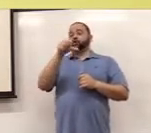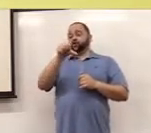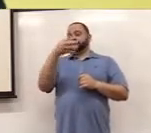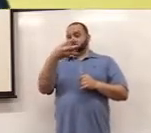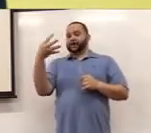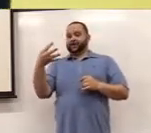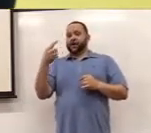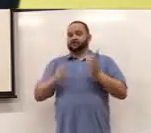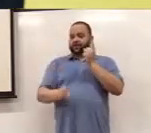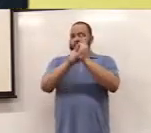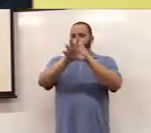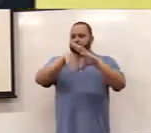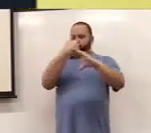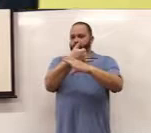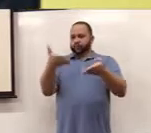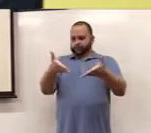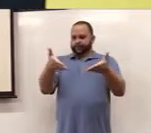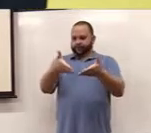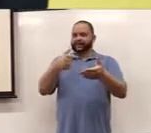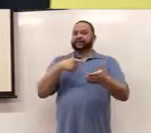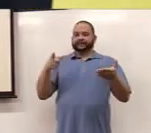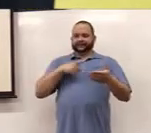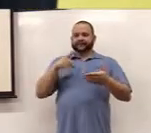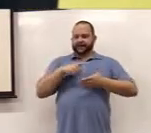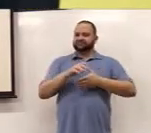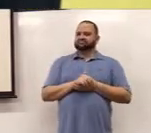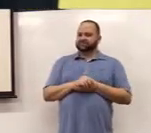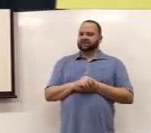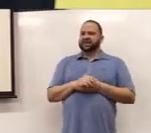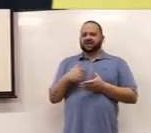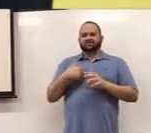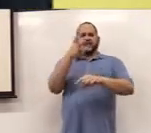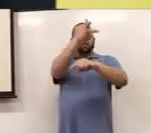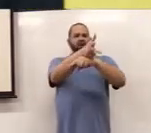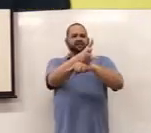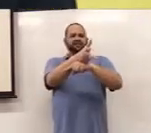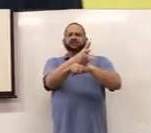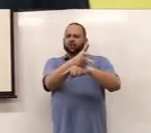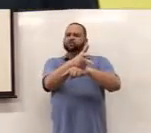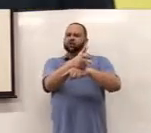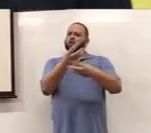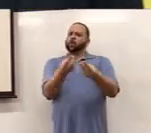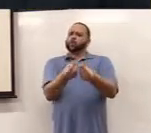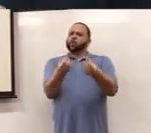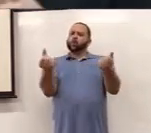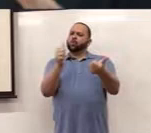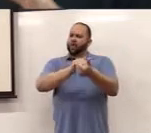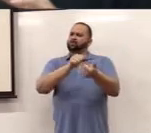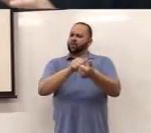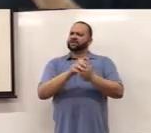gravação. E é uma gravação que é muito boa. É impressionante como é boa e como é possível fazer uma